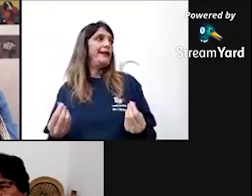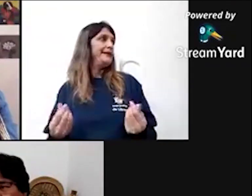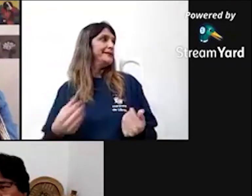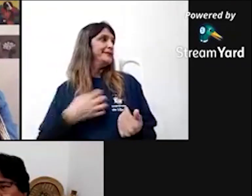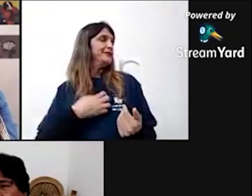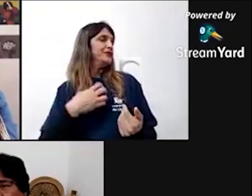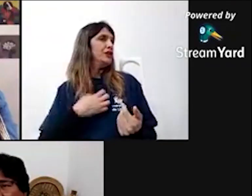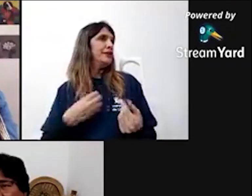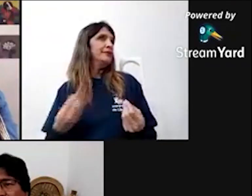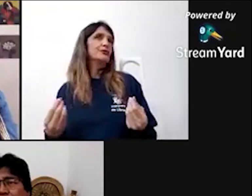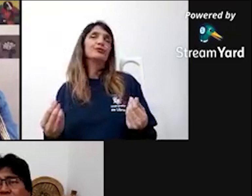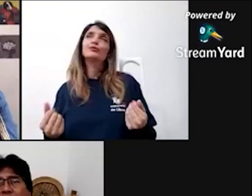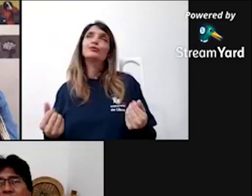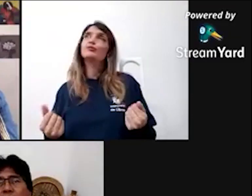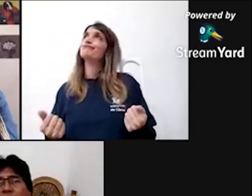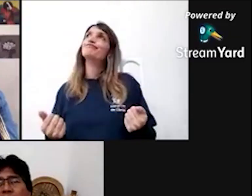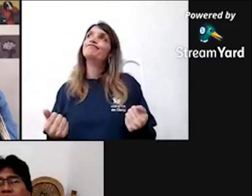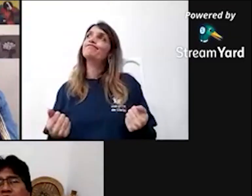forma